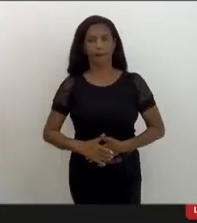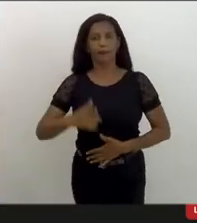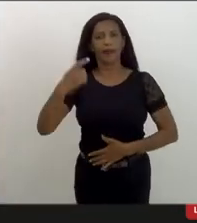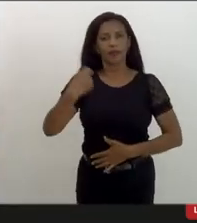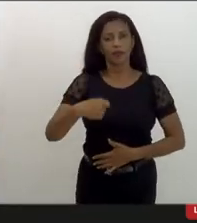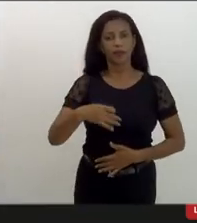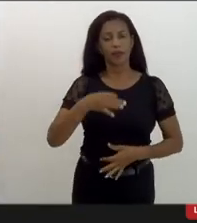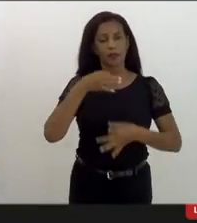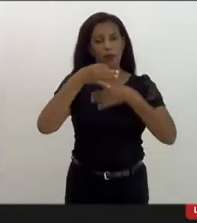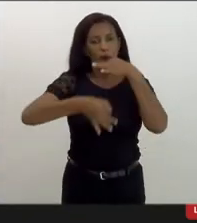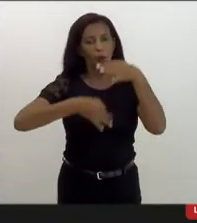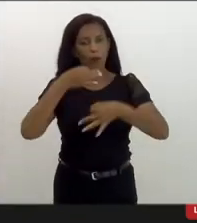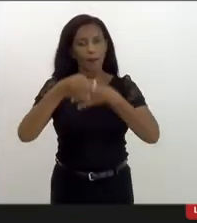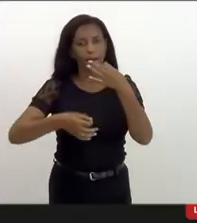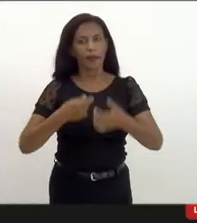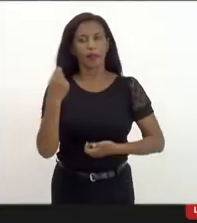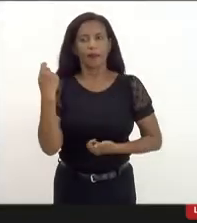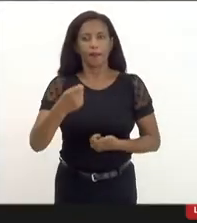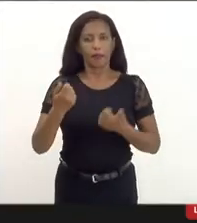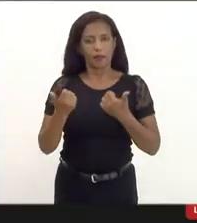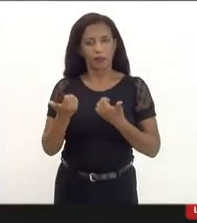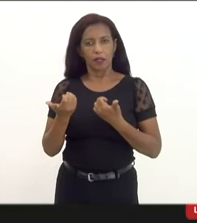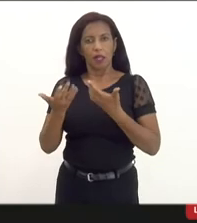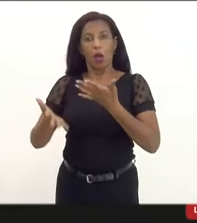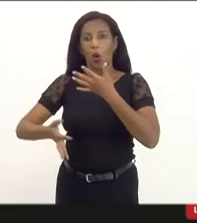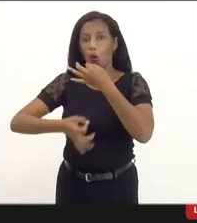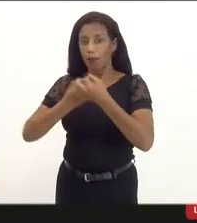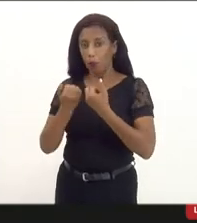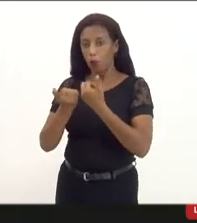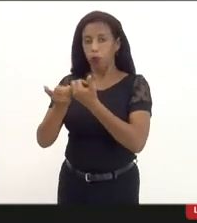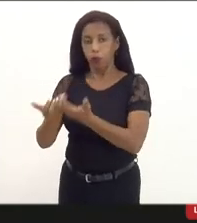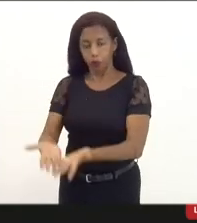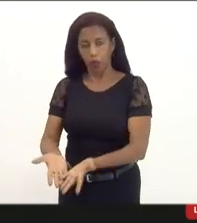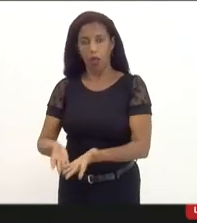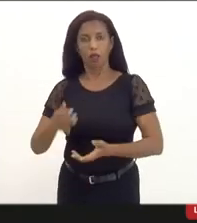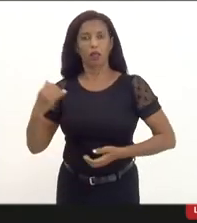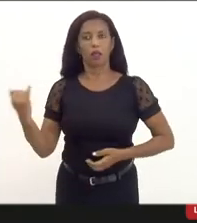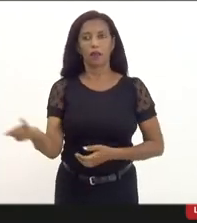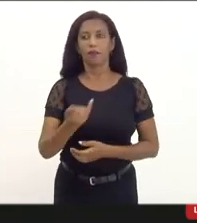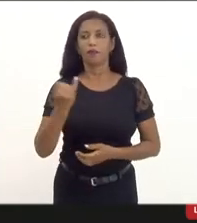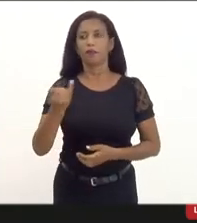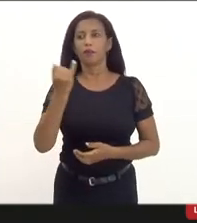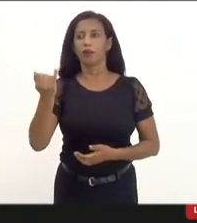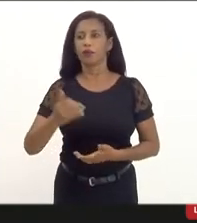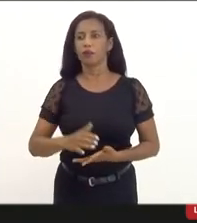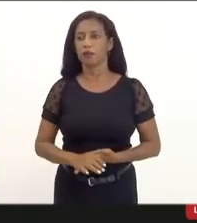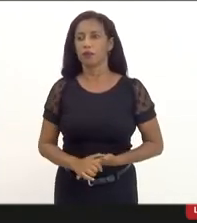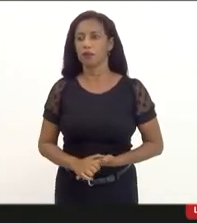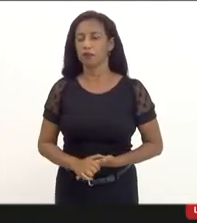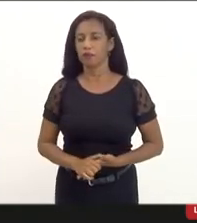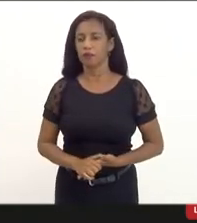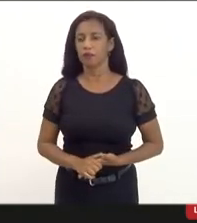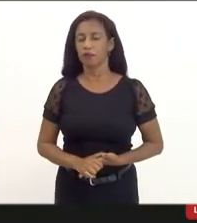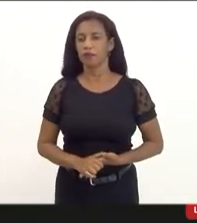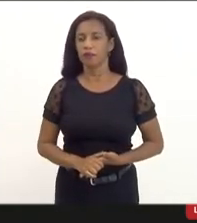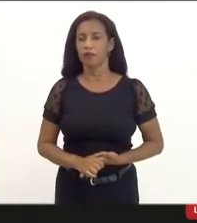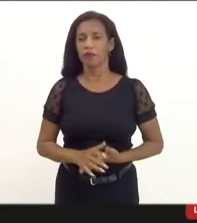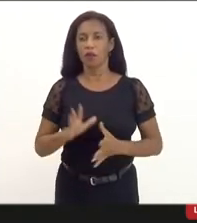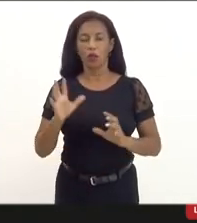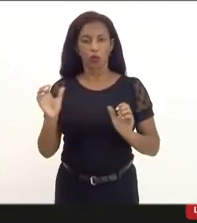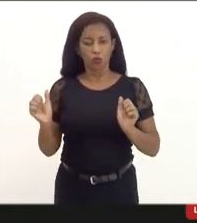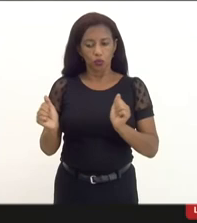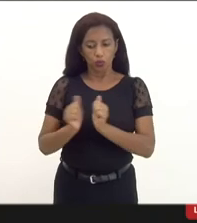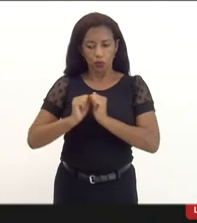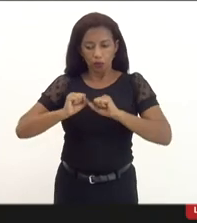opinar a gente tem que expor nossas opiniões importante isso se você é um momento Domingos né não